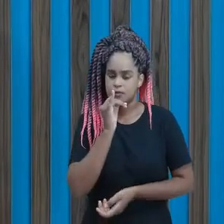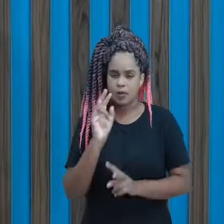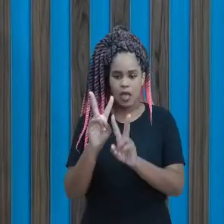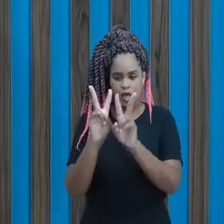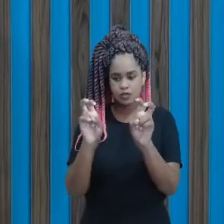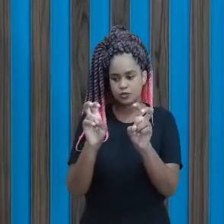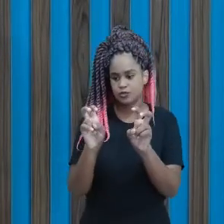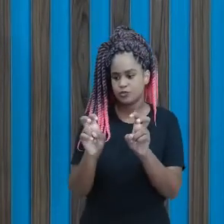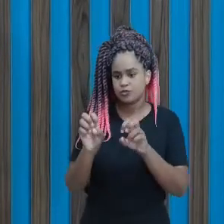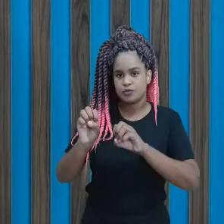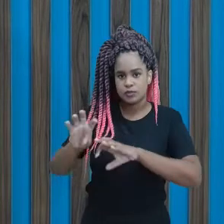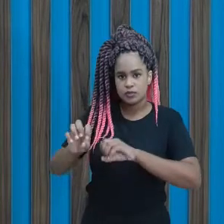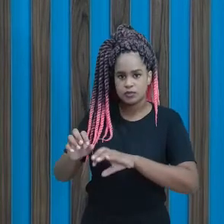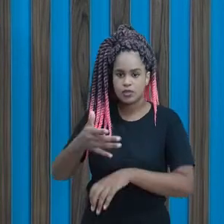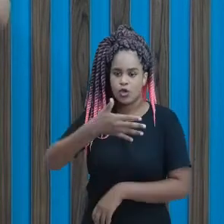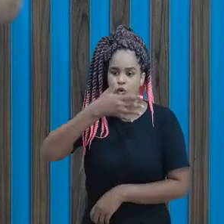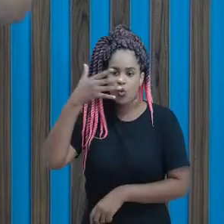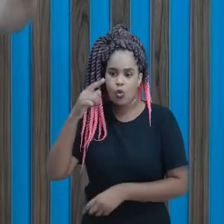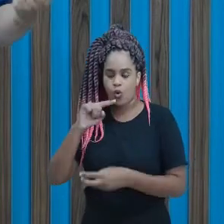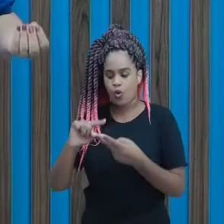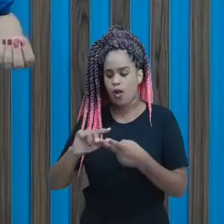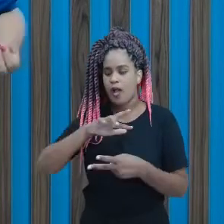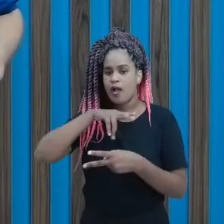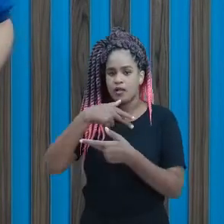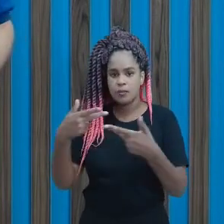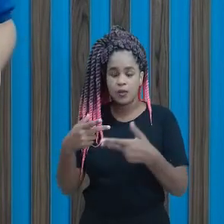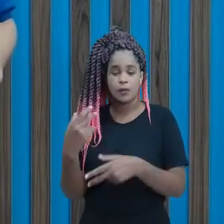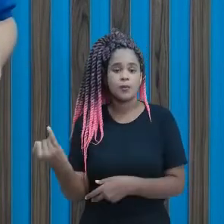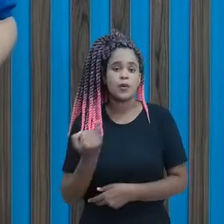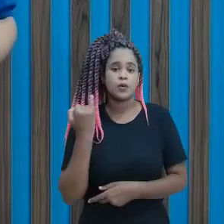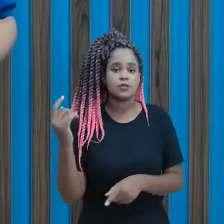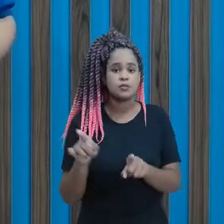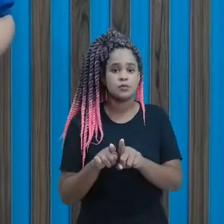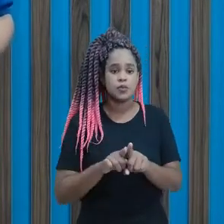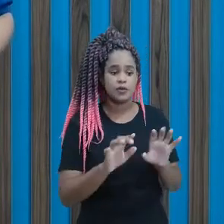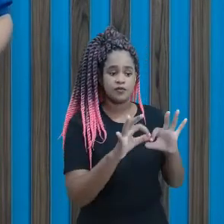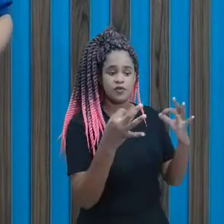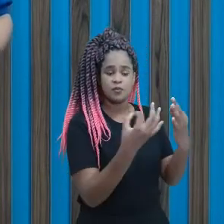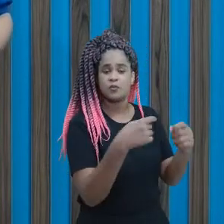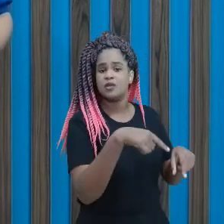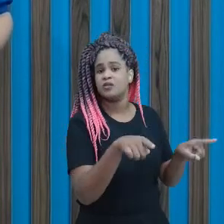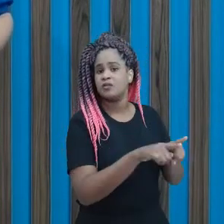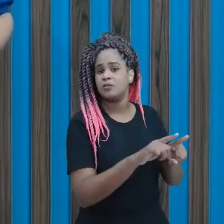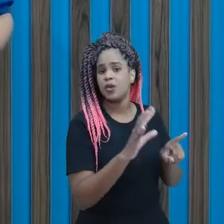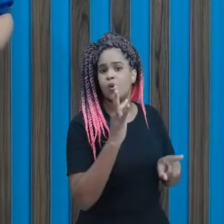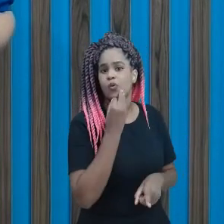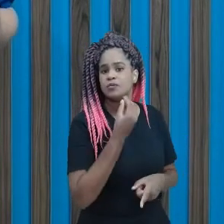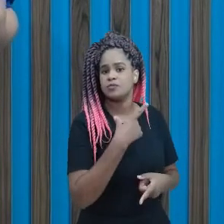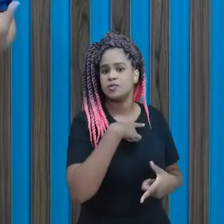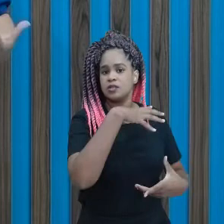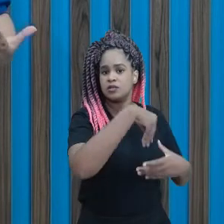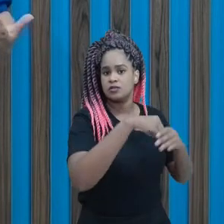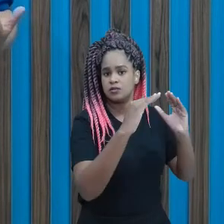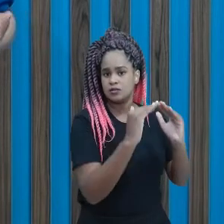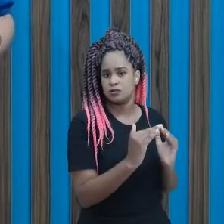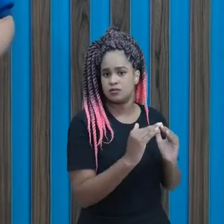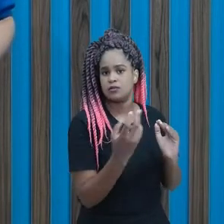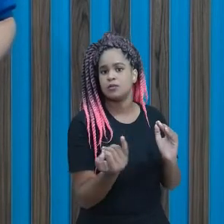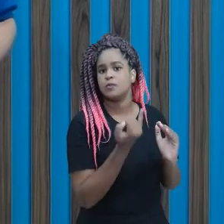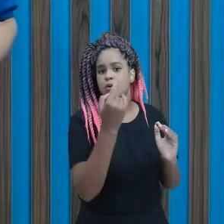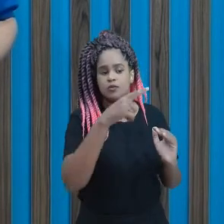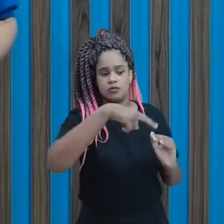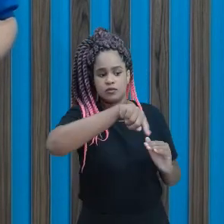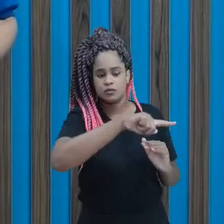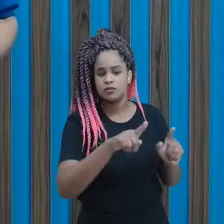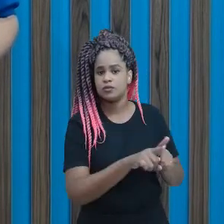animais ou cores. Então, é importante que essa família em casa, ela também tenha esse conhecimento. É importante que ele receba